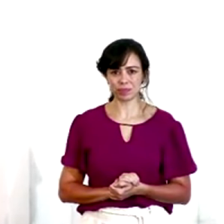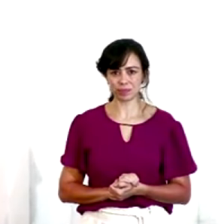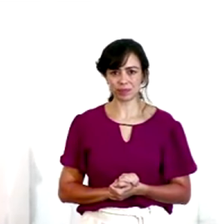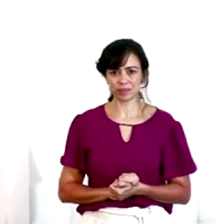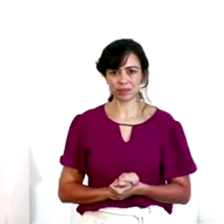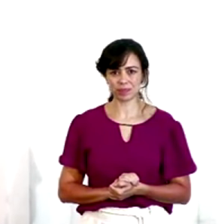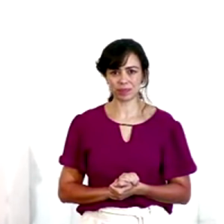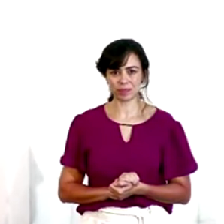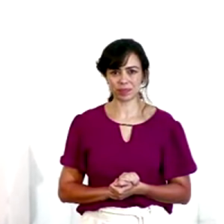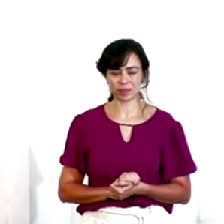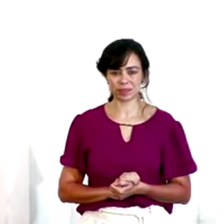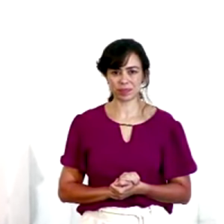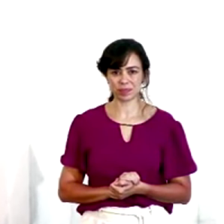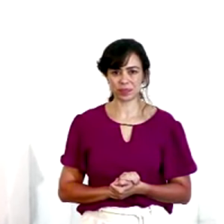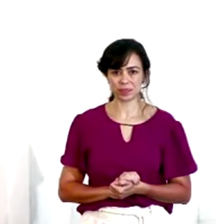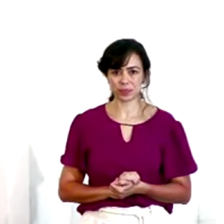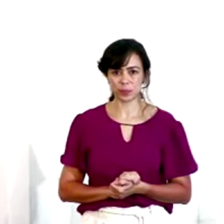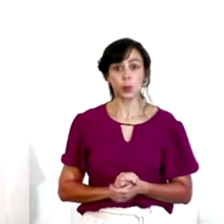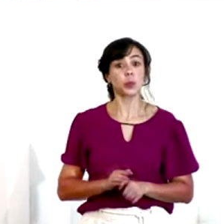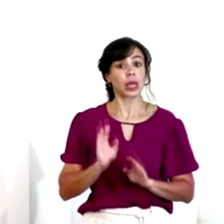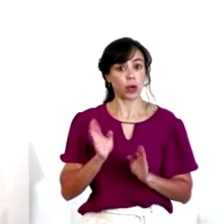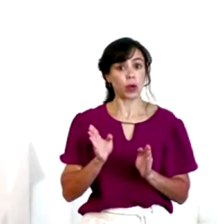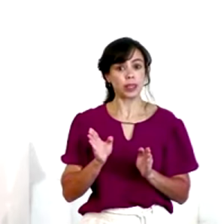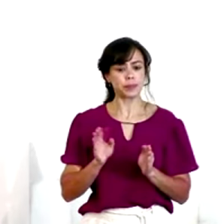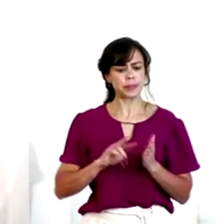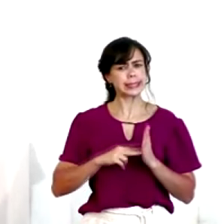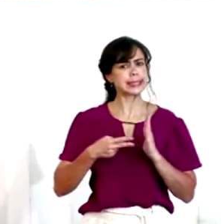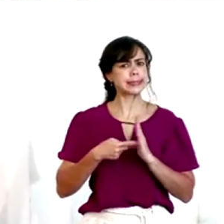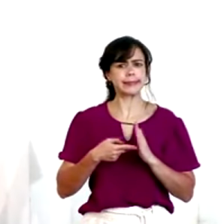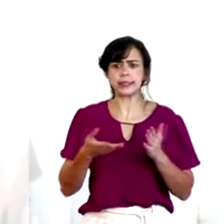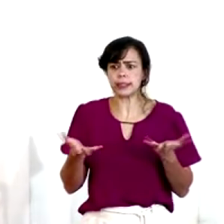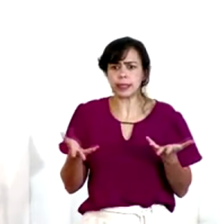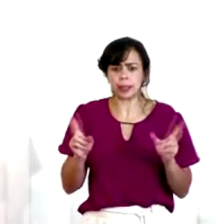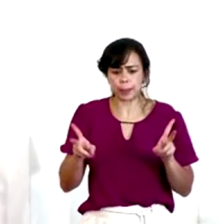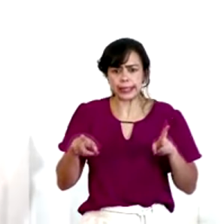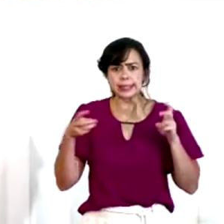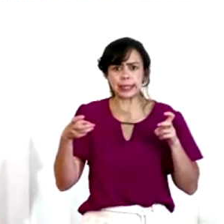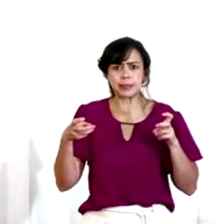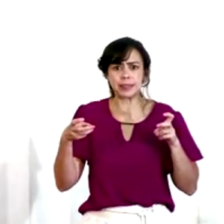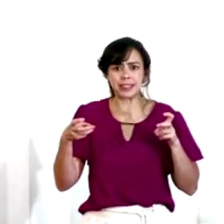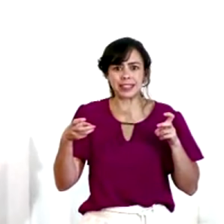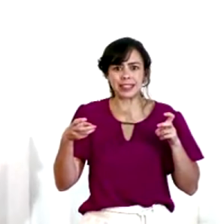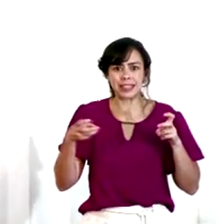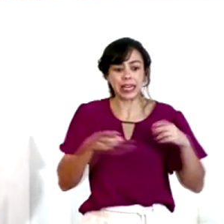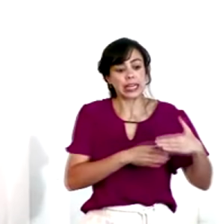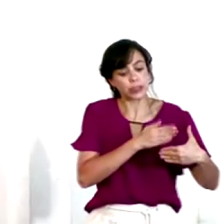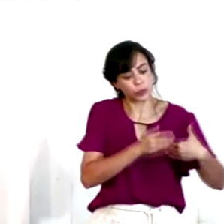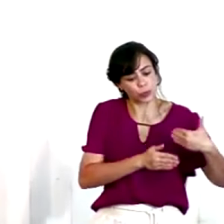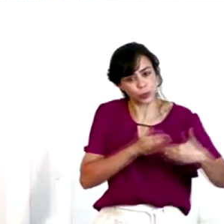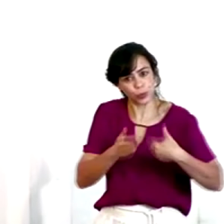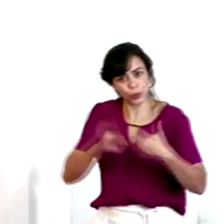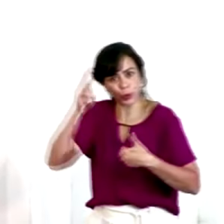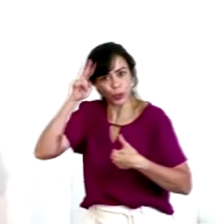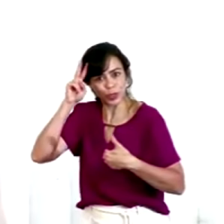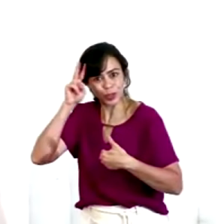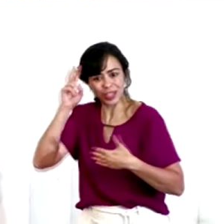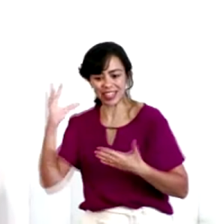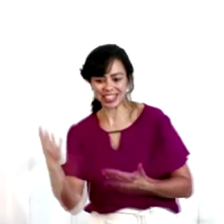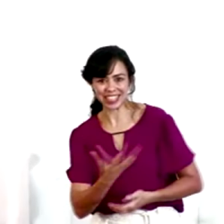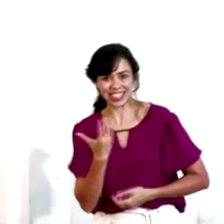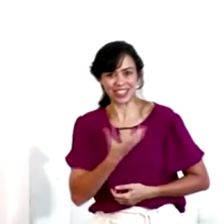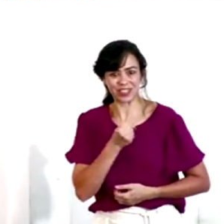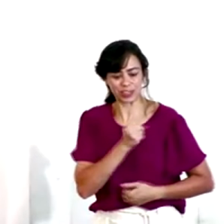E por ser este evento, traz um significado dentro deste desenvolver da história da redenção.